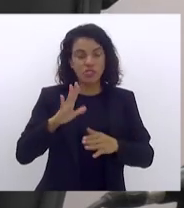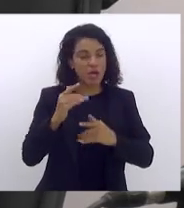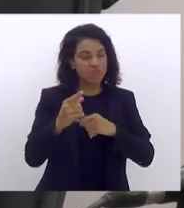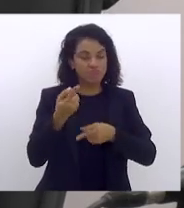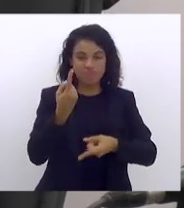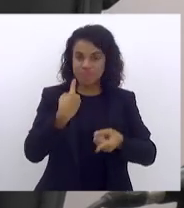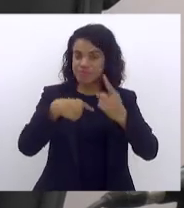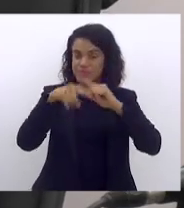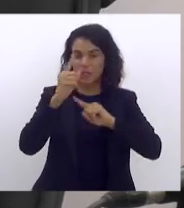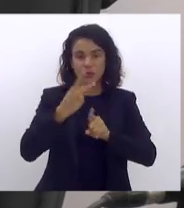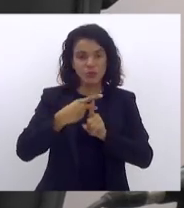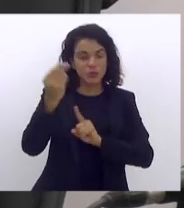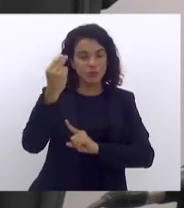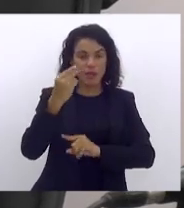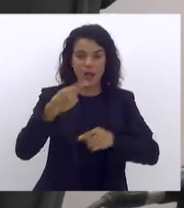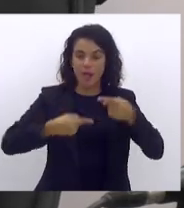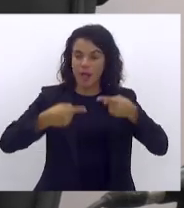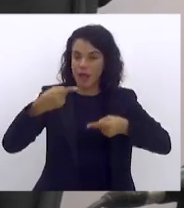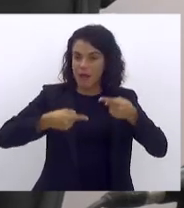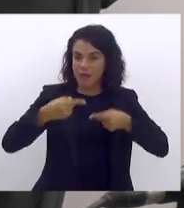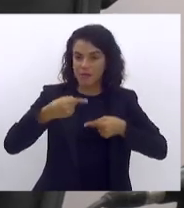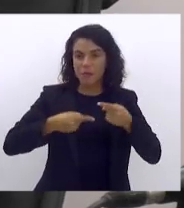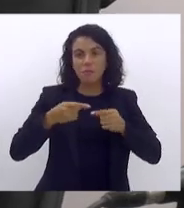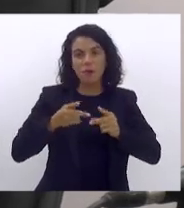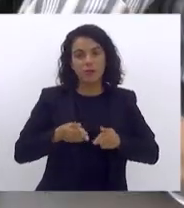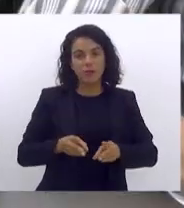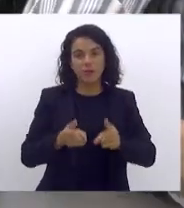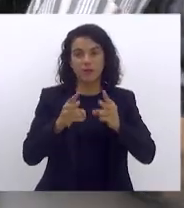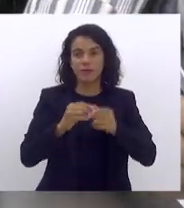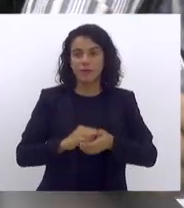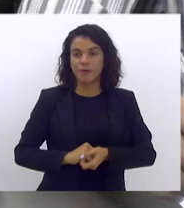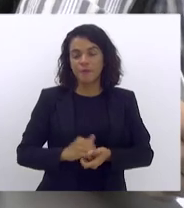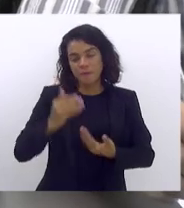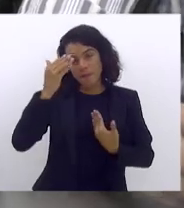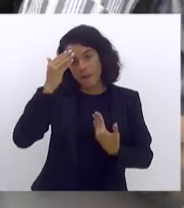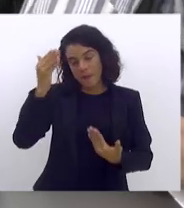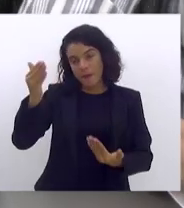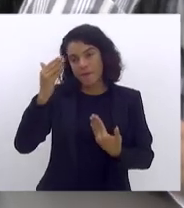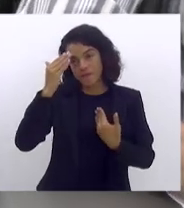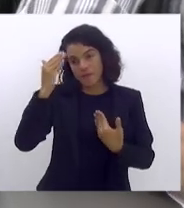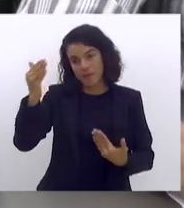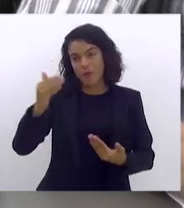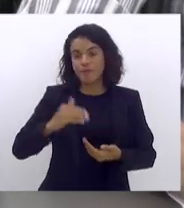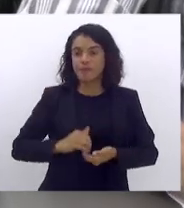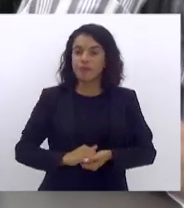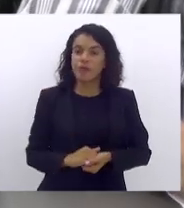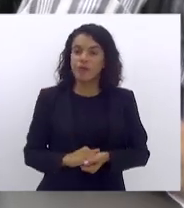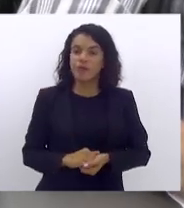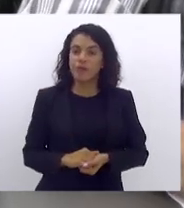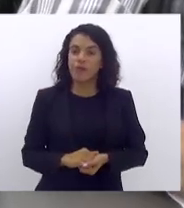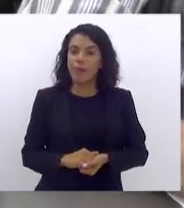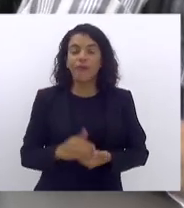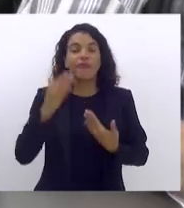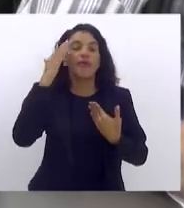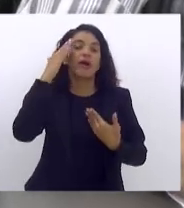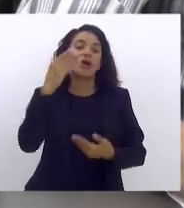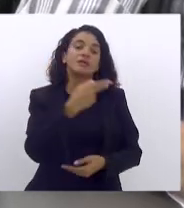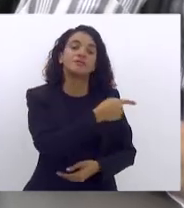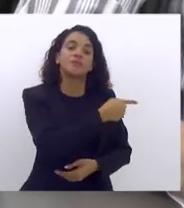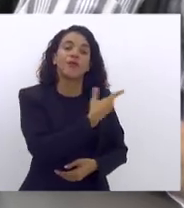a discussão, uma vez que é constitucional, a gente pode isso avançar. Então, obrigado e agradecer a Vossa Excelência, o zelo. Agradeça ao meu